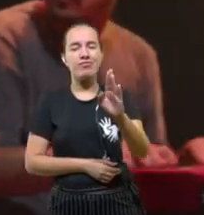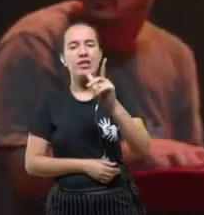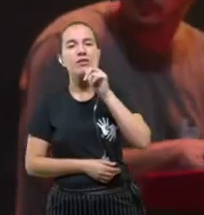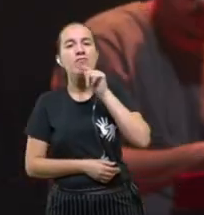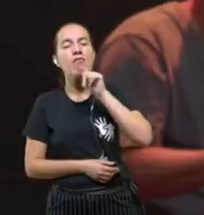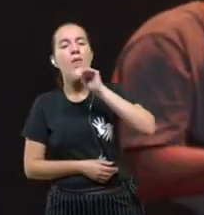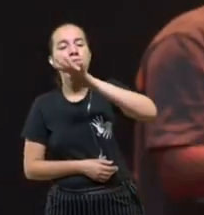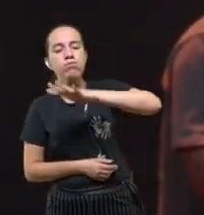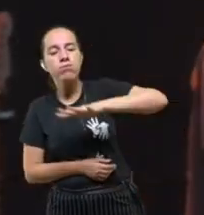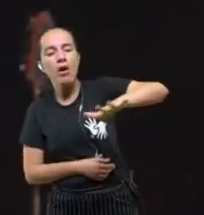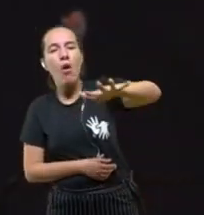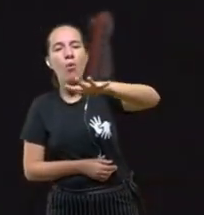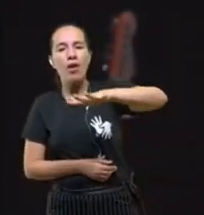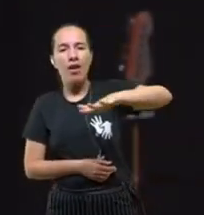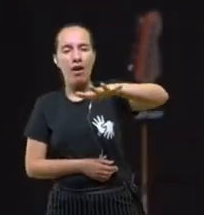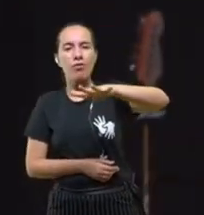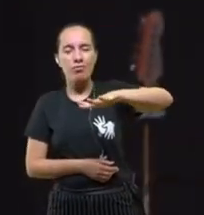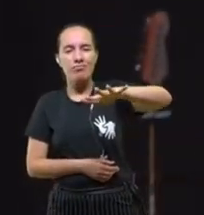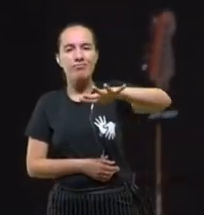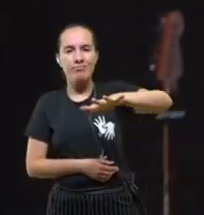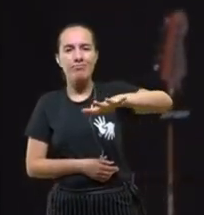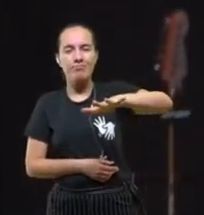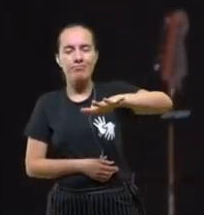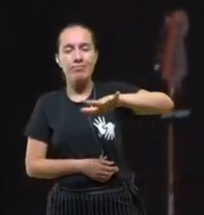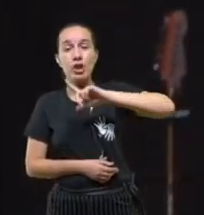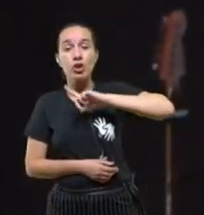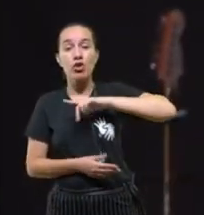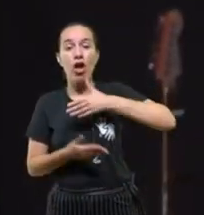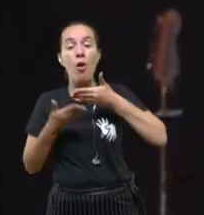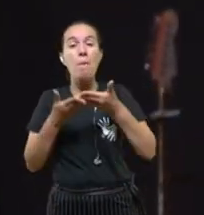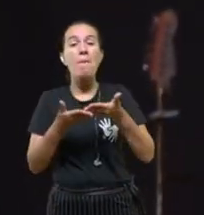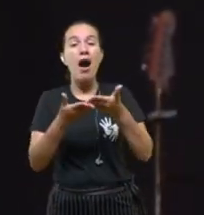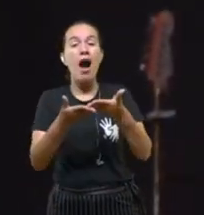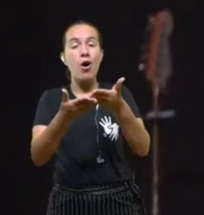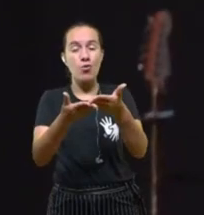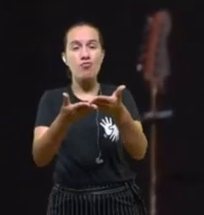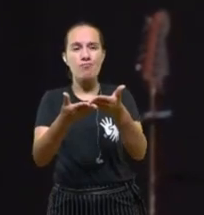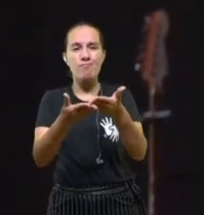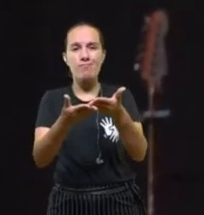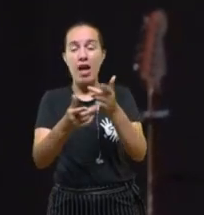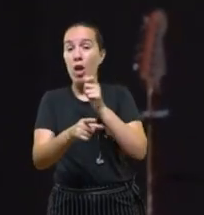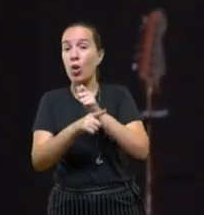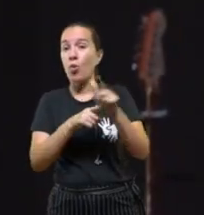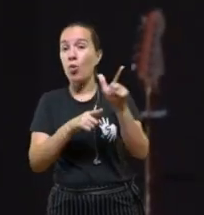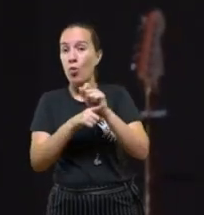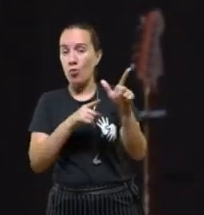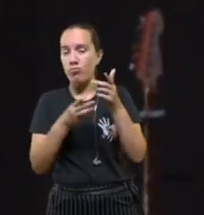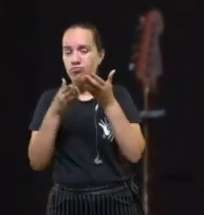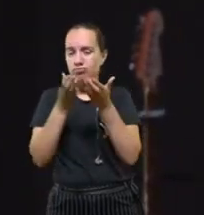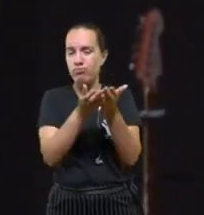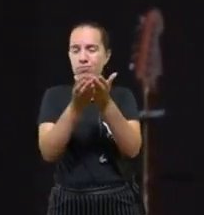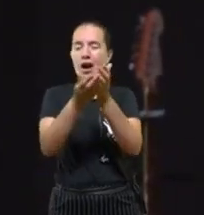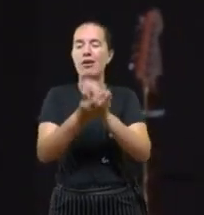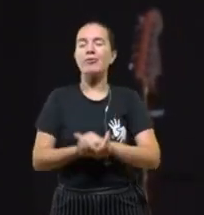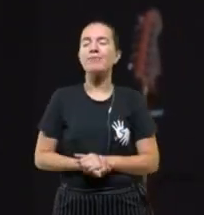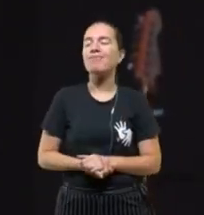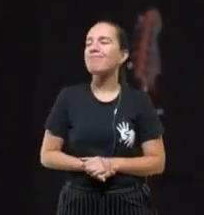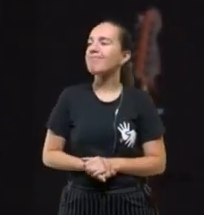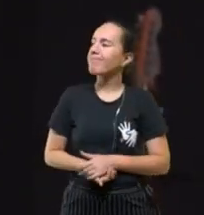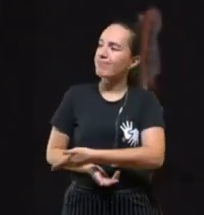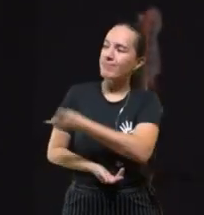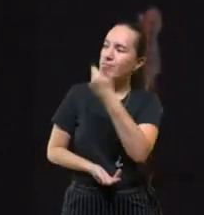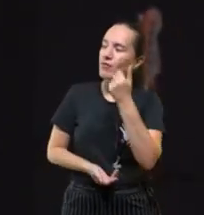lago. E eles tinham alugado um barco e tinham feito, sabe,